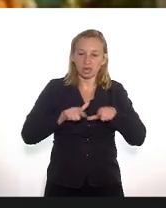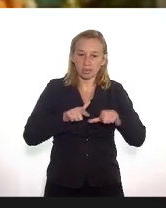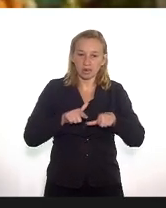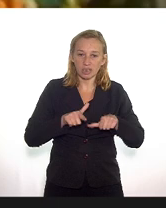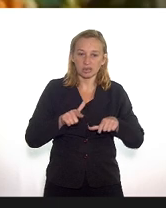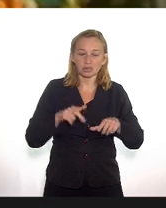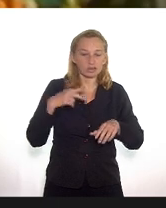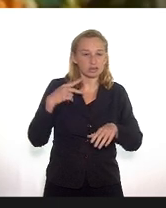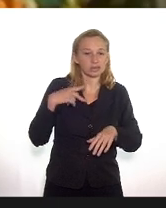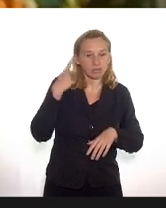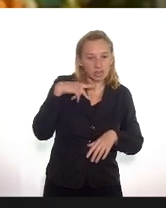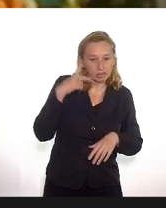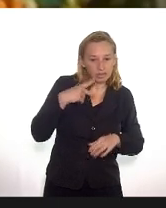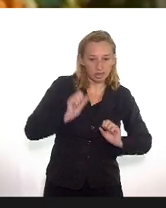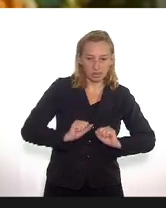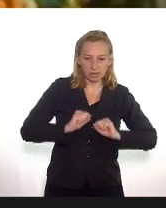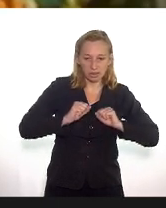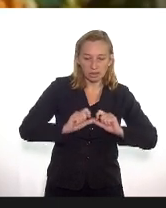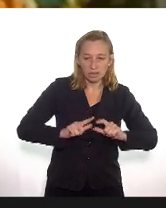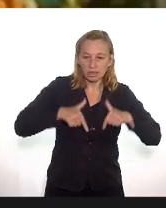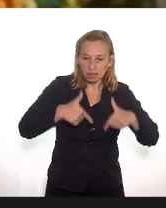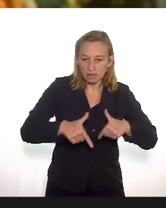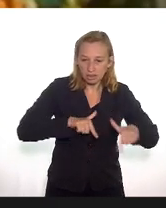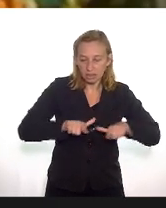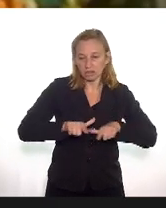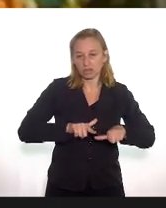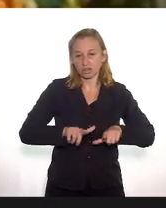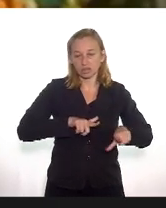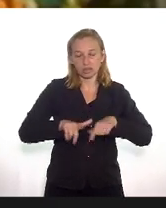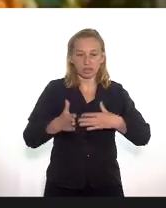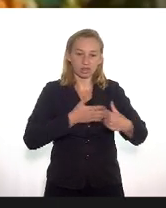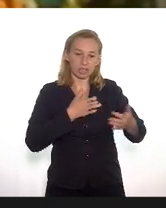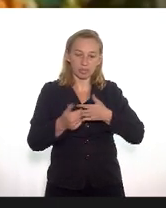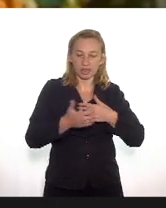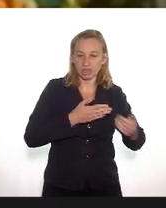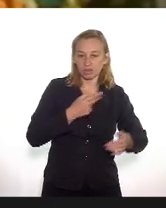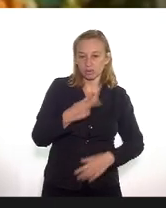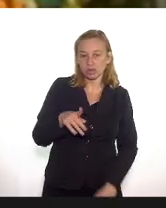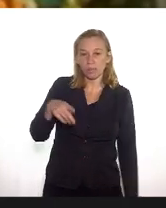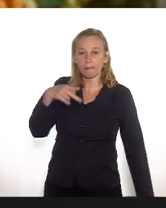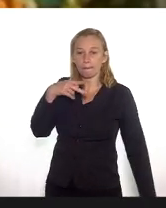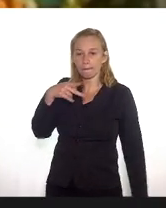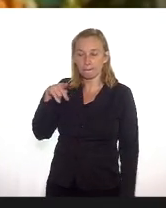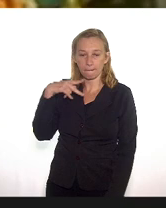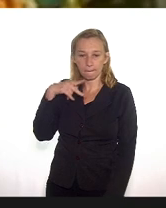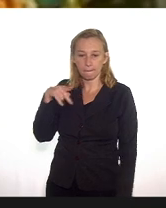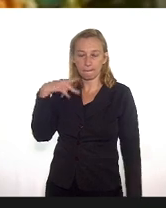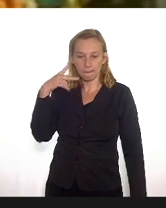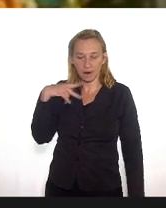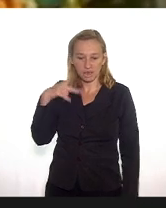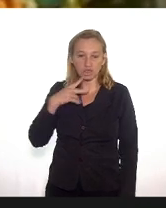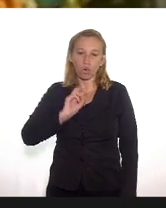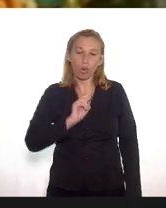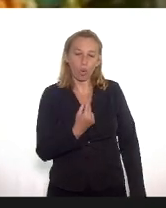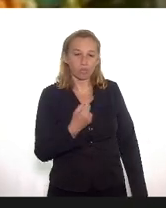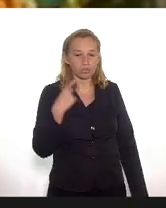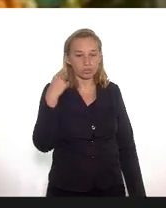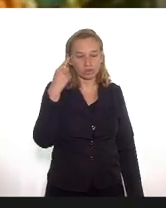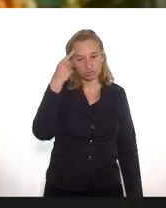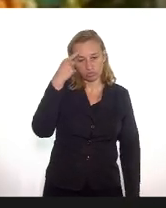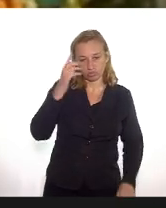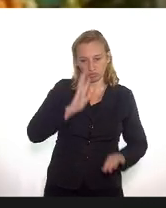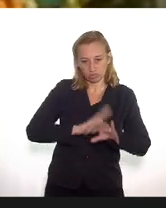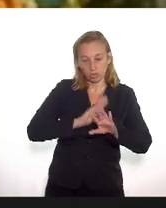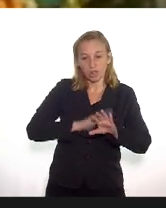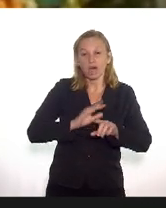parlamentares atuantes, independentemente de qualquer que seja o seu partido ou a sua ideologia. De modo